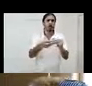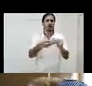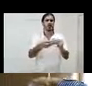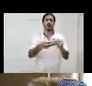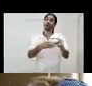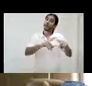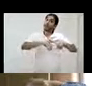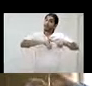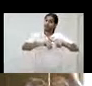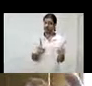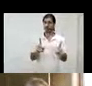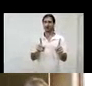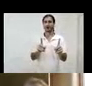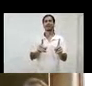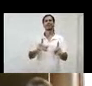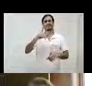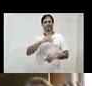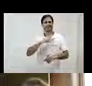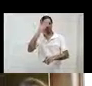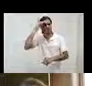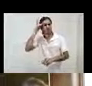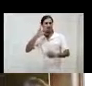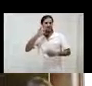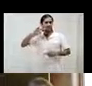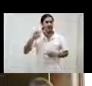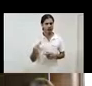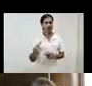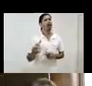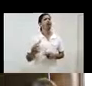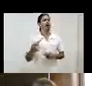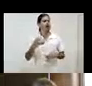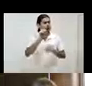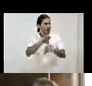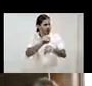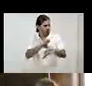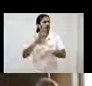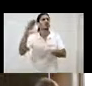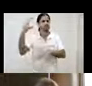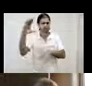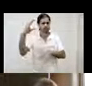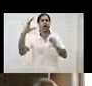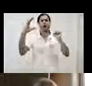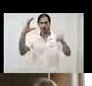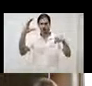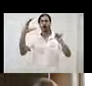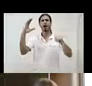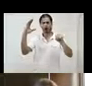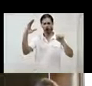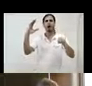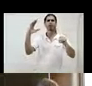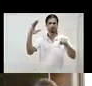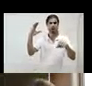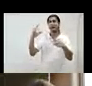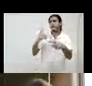compreendida como tal. Então, é debate ainda que ele se estagnou um pouco, mas ele precisa ser retomado,